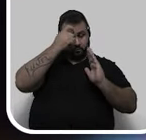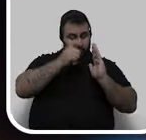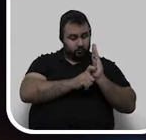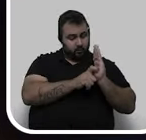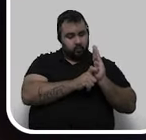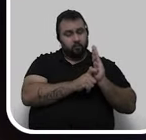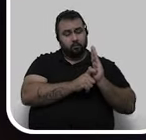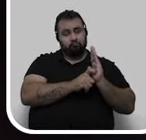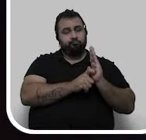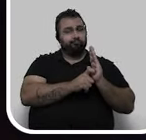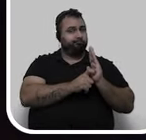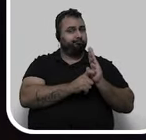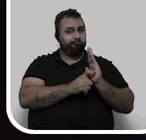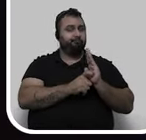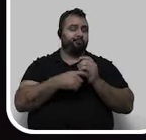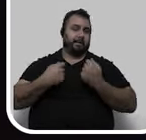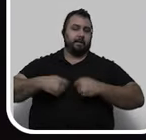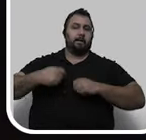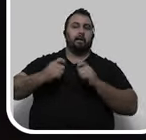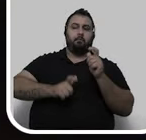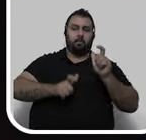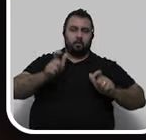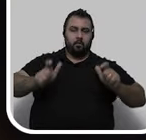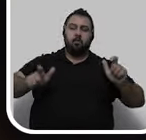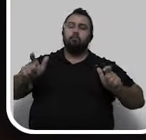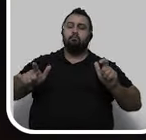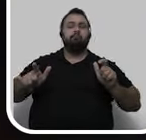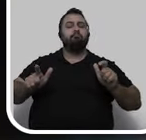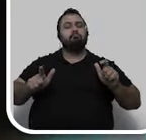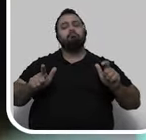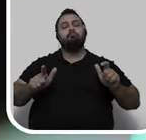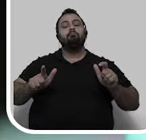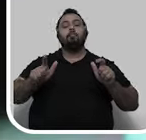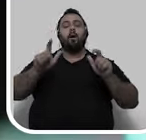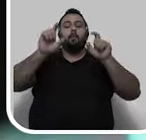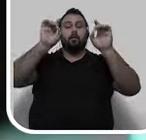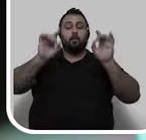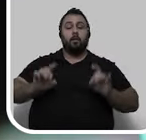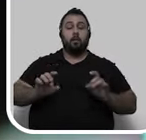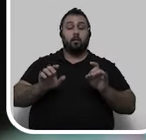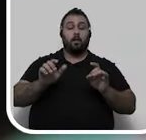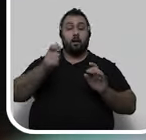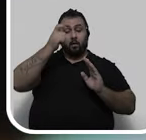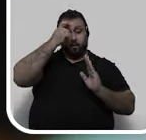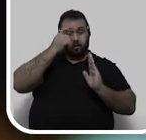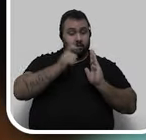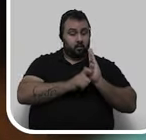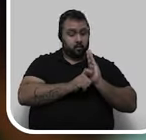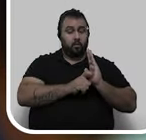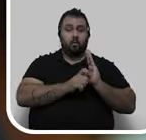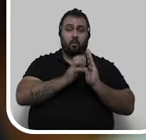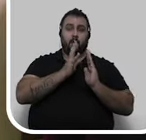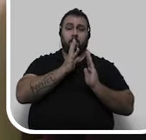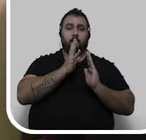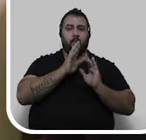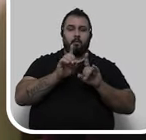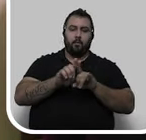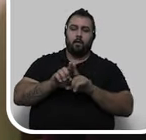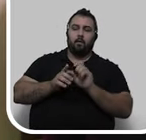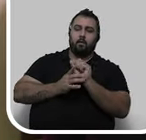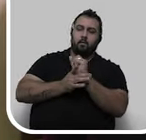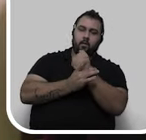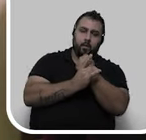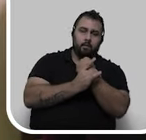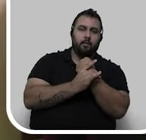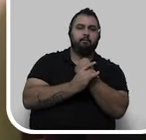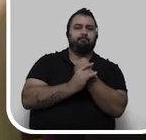artificial e a gente precisa de pessoas que sejam especialistas em inteligência artificial e que conheçam segurança. A gente